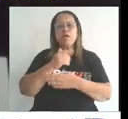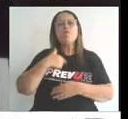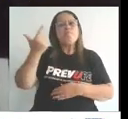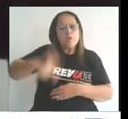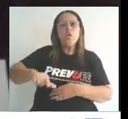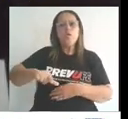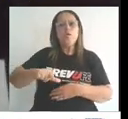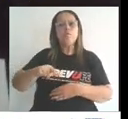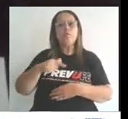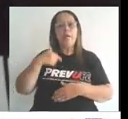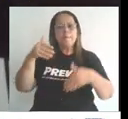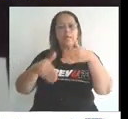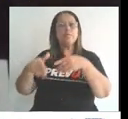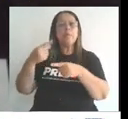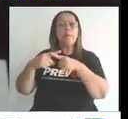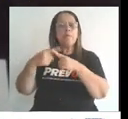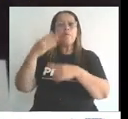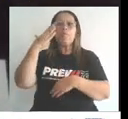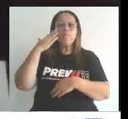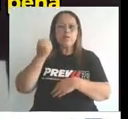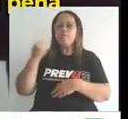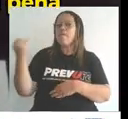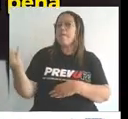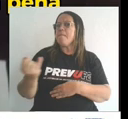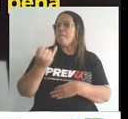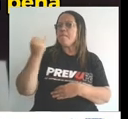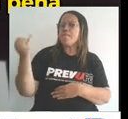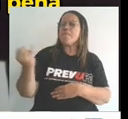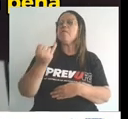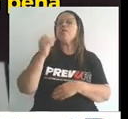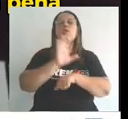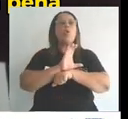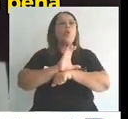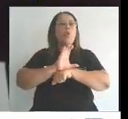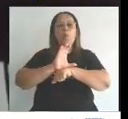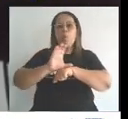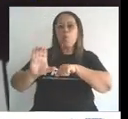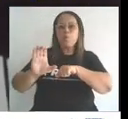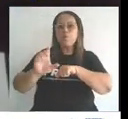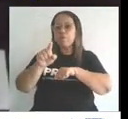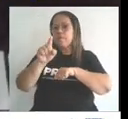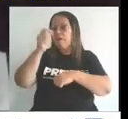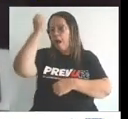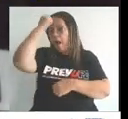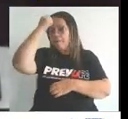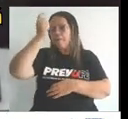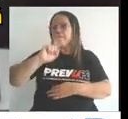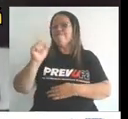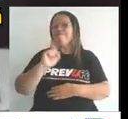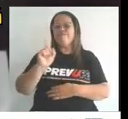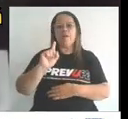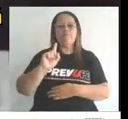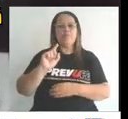eu não tivesse sido aprovado, eu participaria de novo, porque eu sei que é um programa que vale a pena, um programa que é um curso